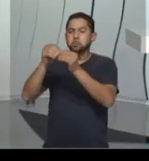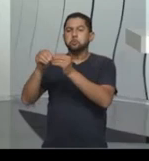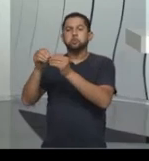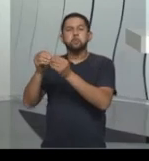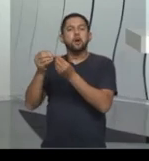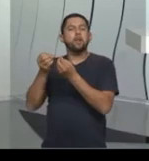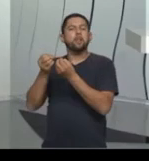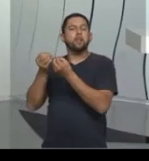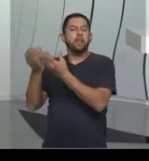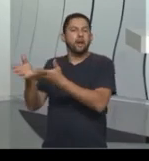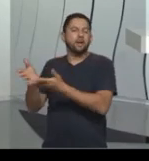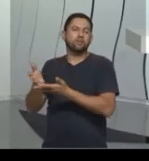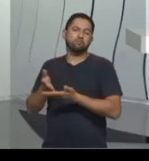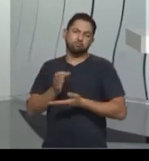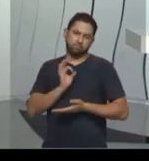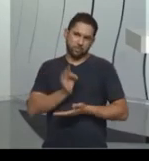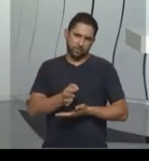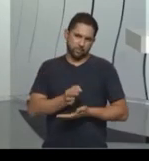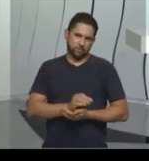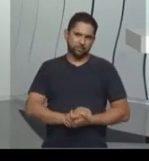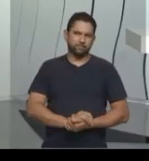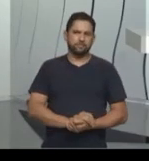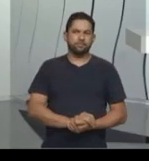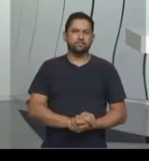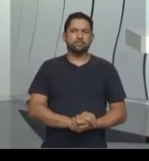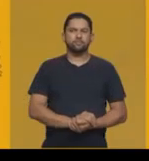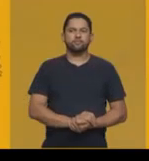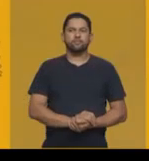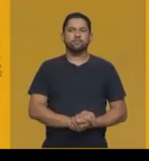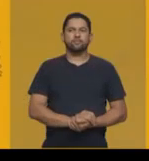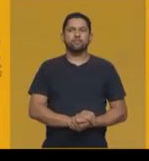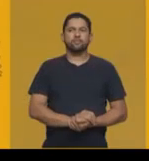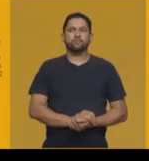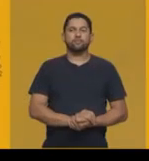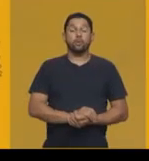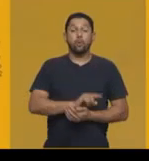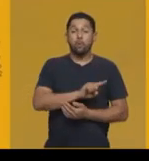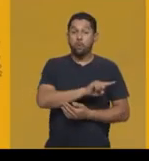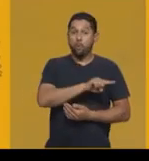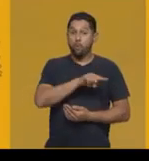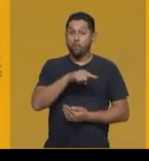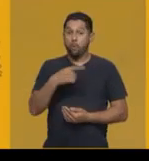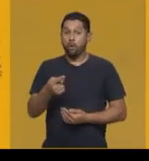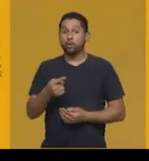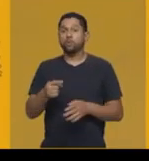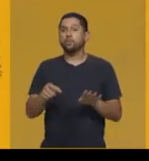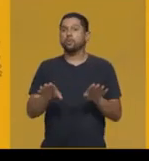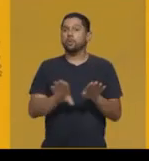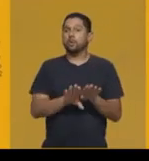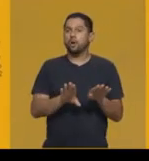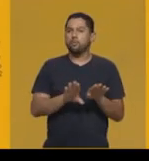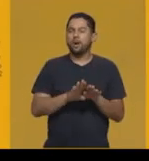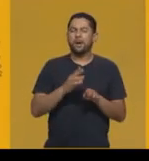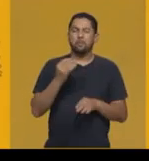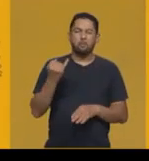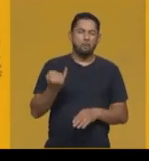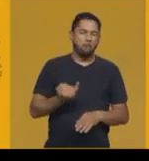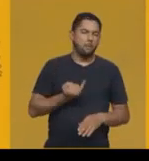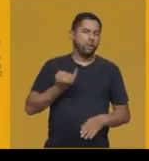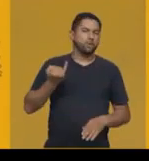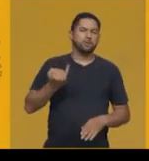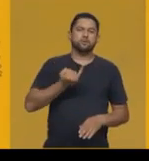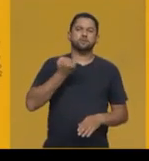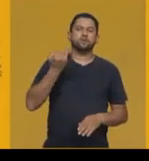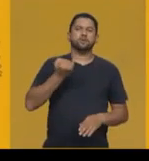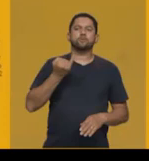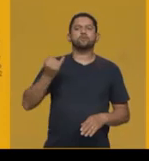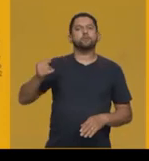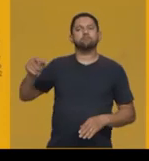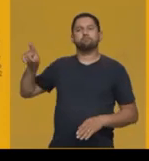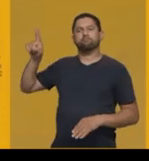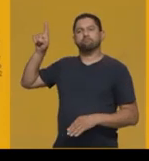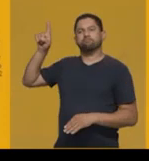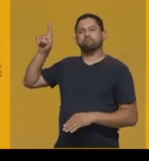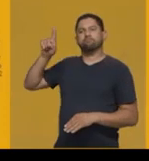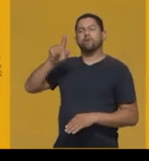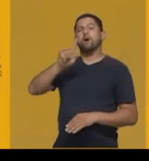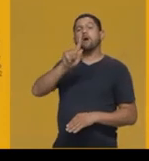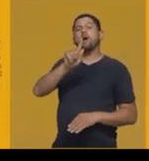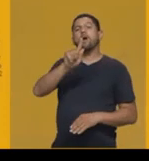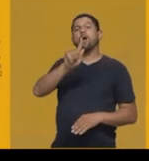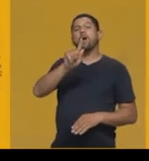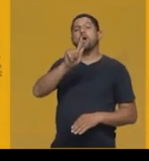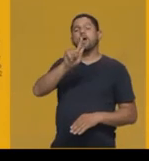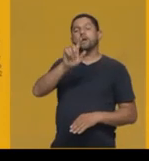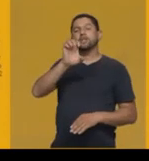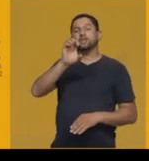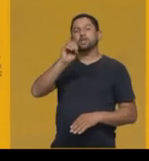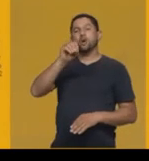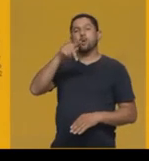final, tá? O outro importantíssimo que a geografia trabalha muito é o geoprocessamento, tá? O que